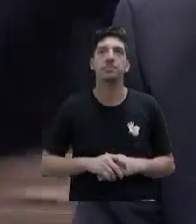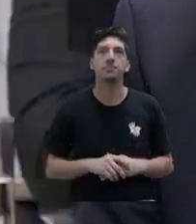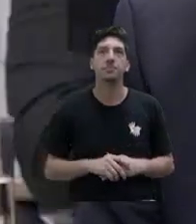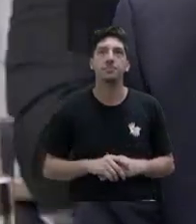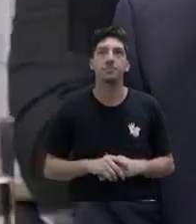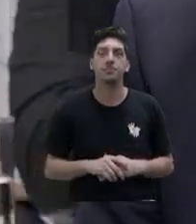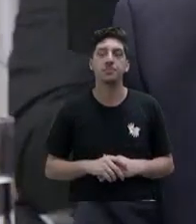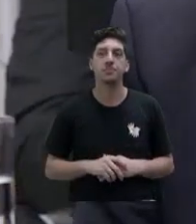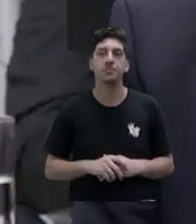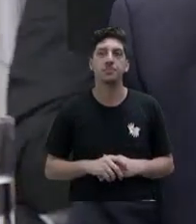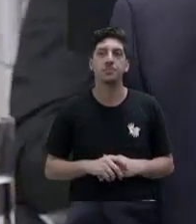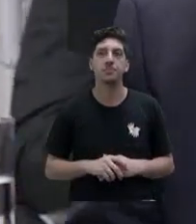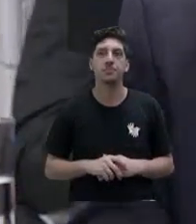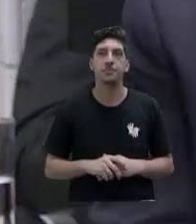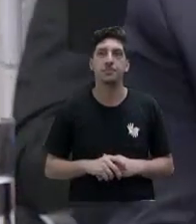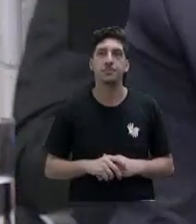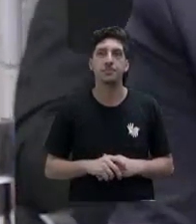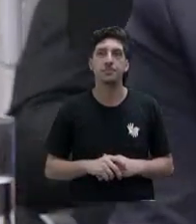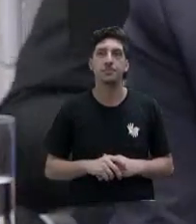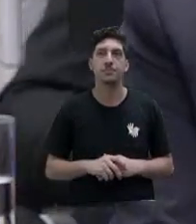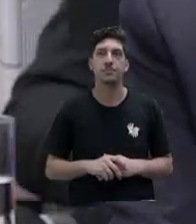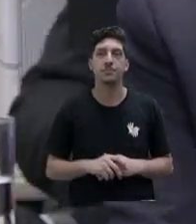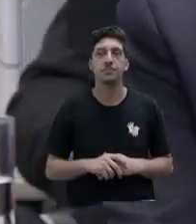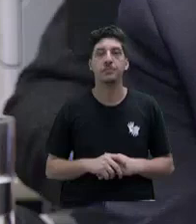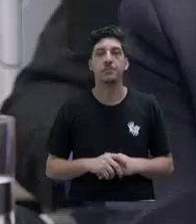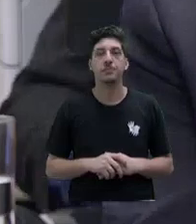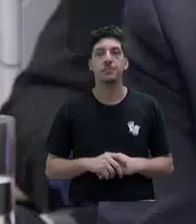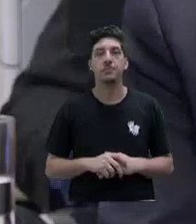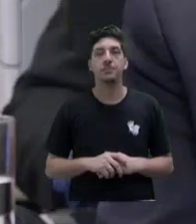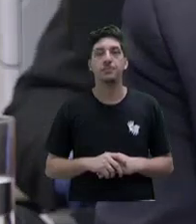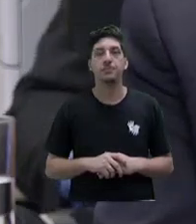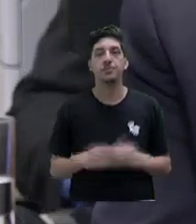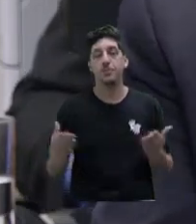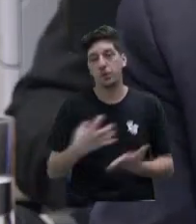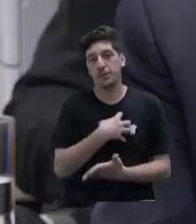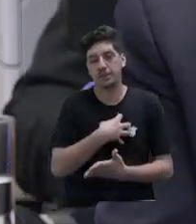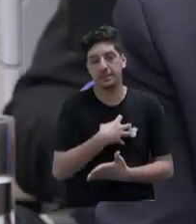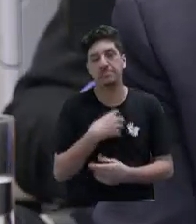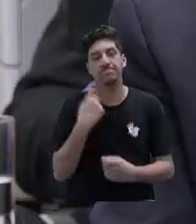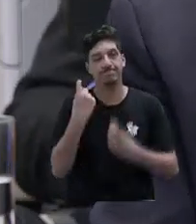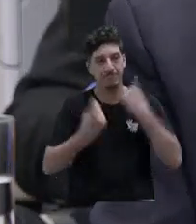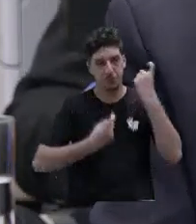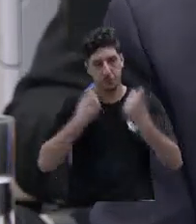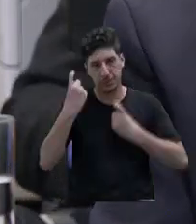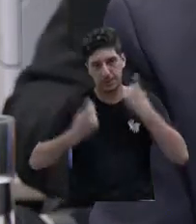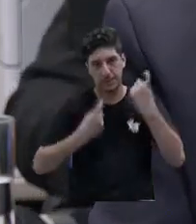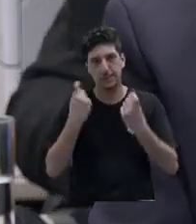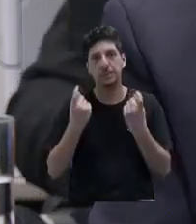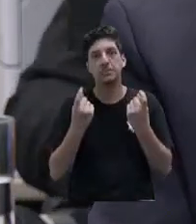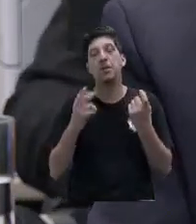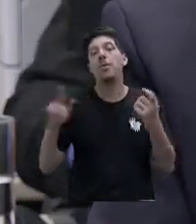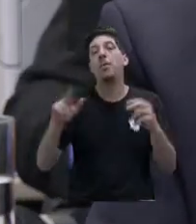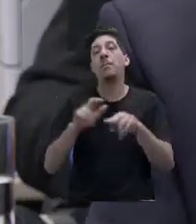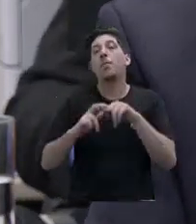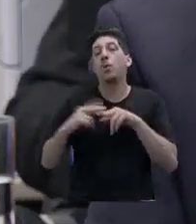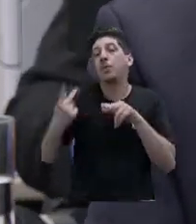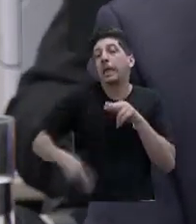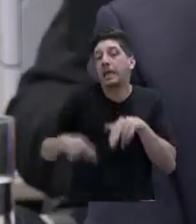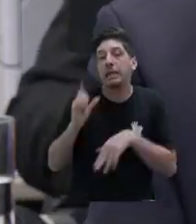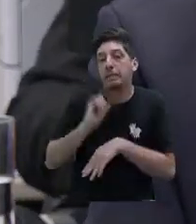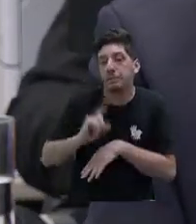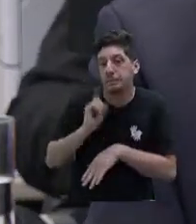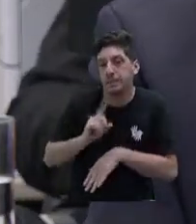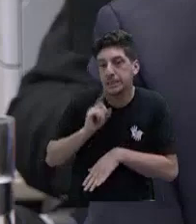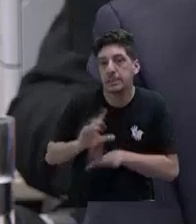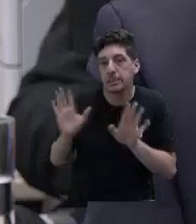Eu trago aqui uma preocupação, não para a situação de Minas Gerais, deputado Roberto Andrade,